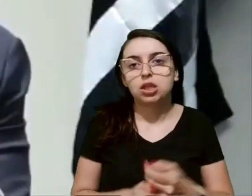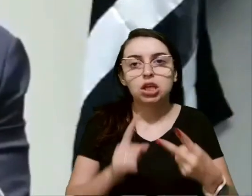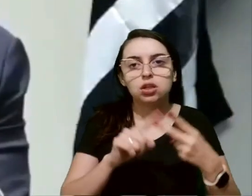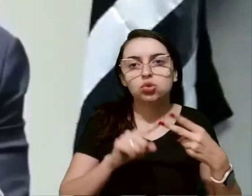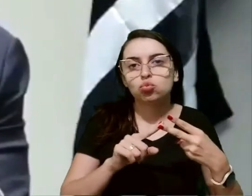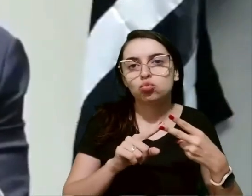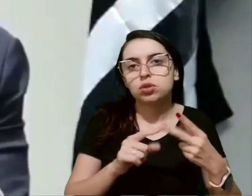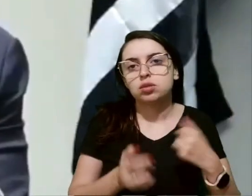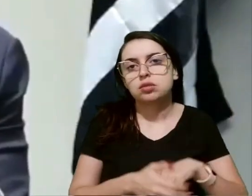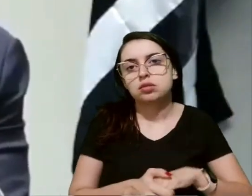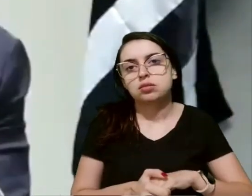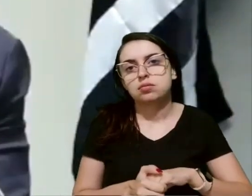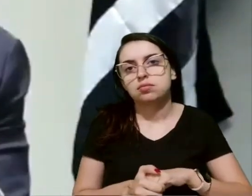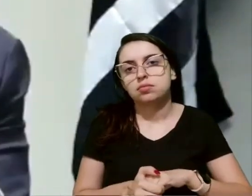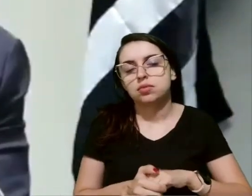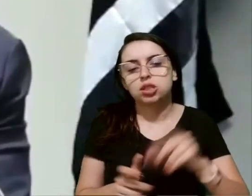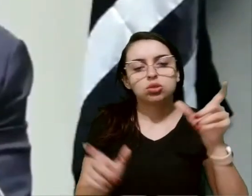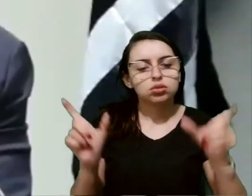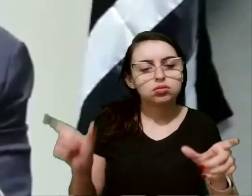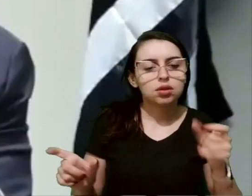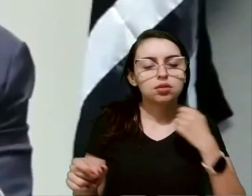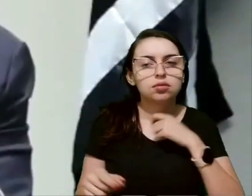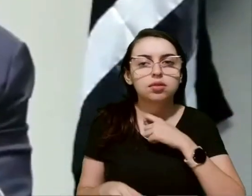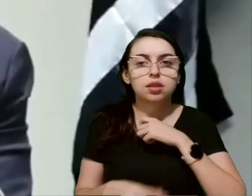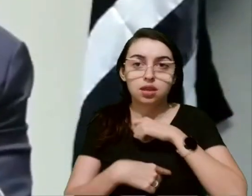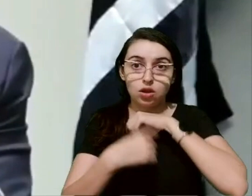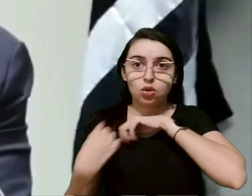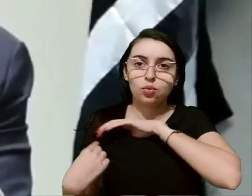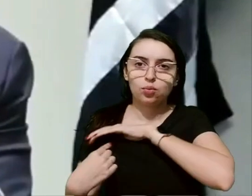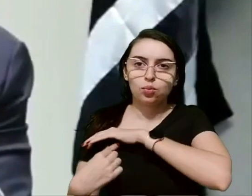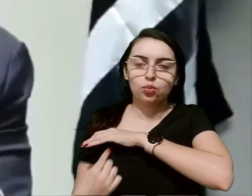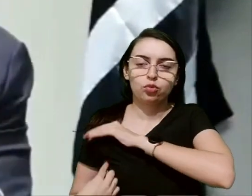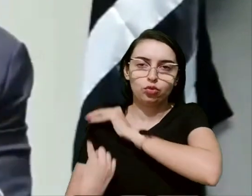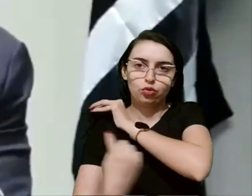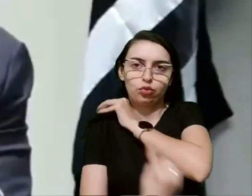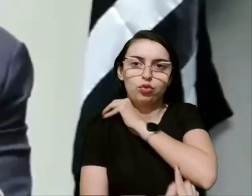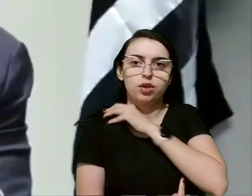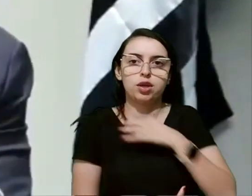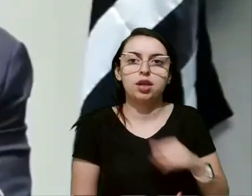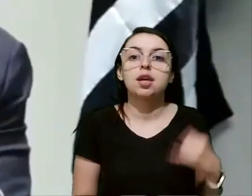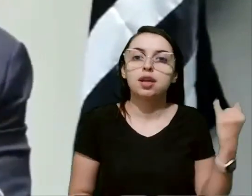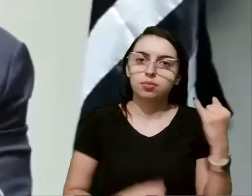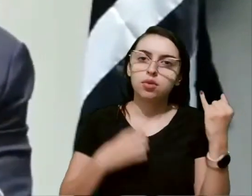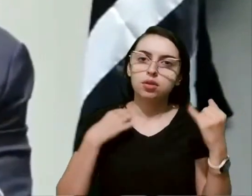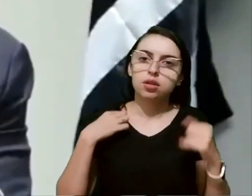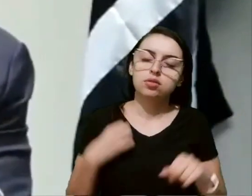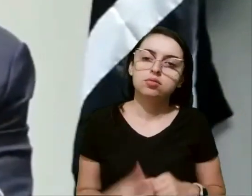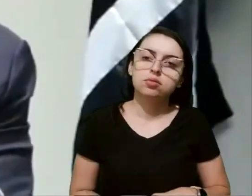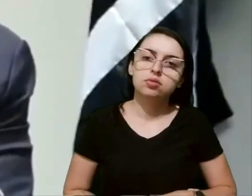de duas abordagens, as quais eu participei, que acho que são interessantes,